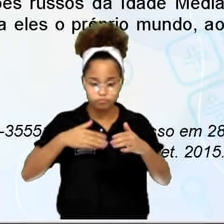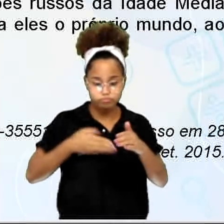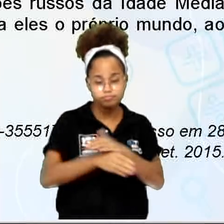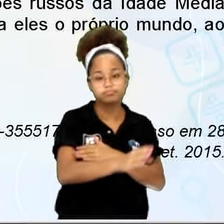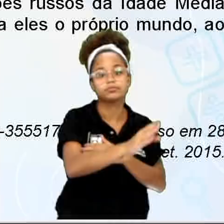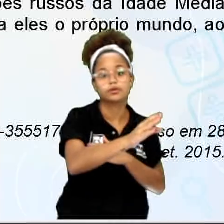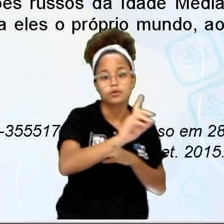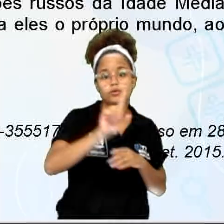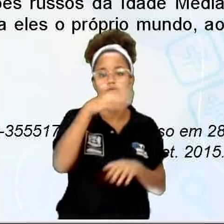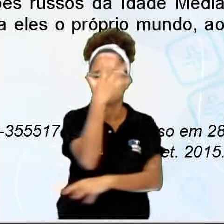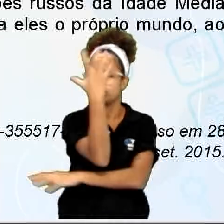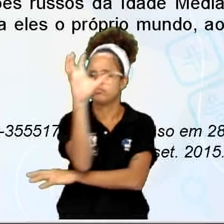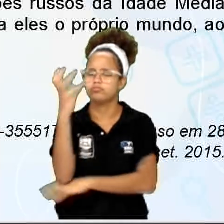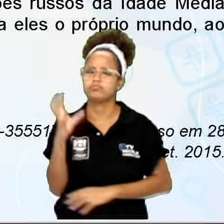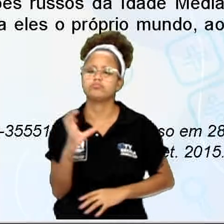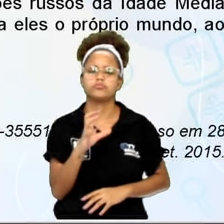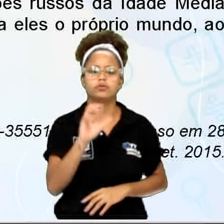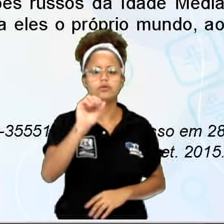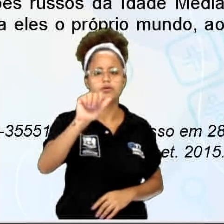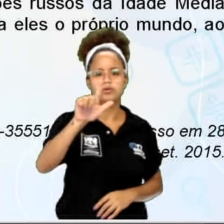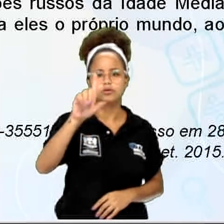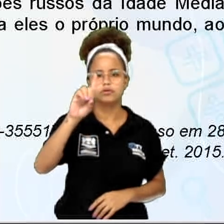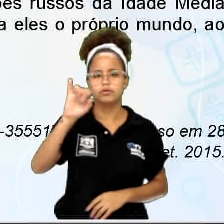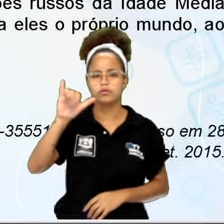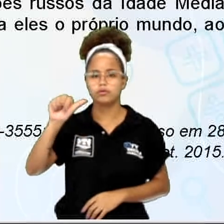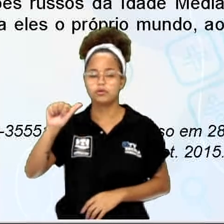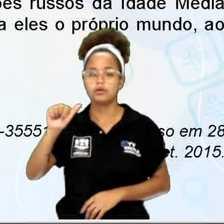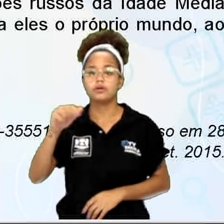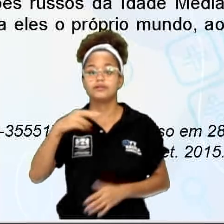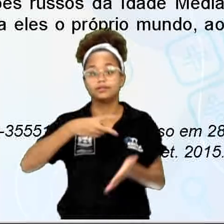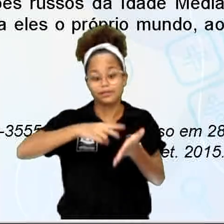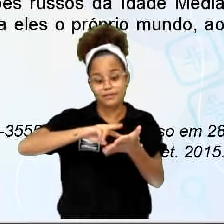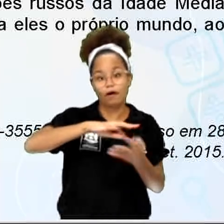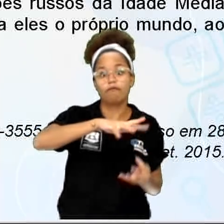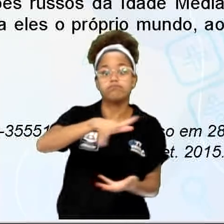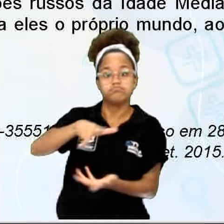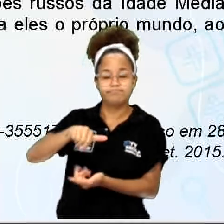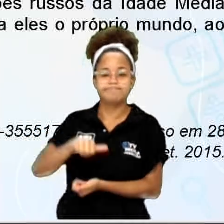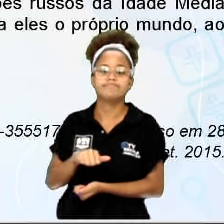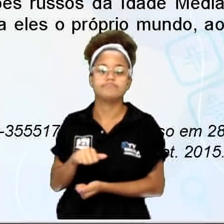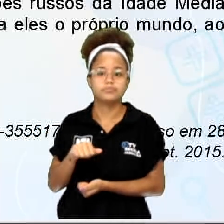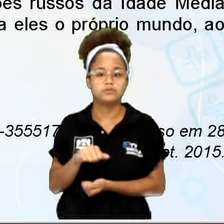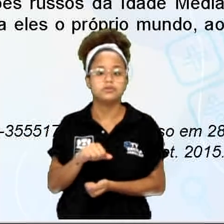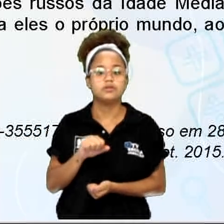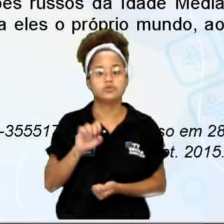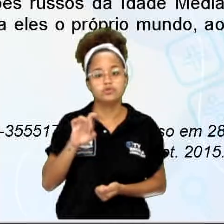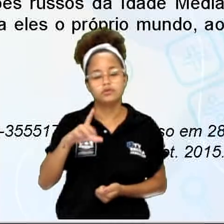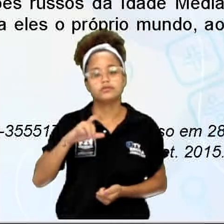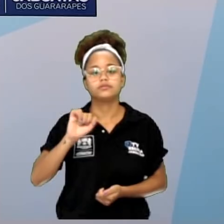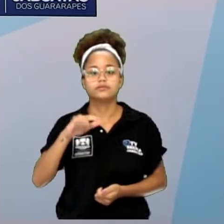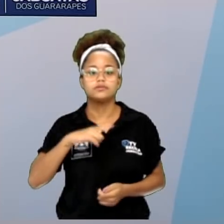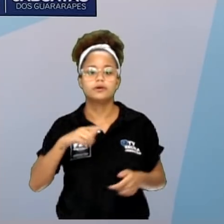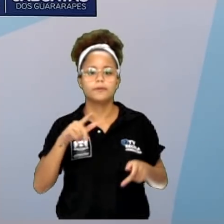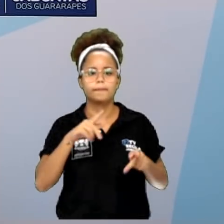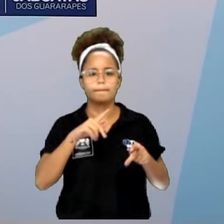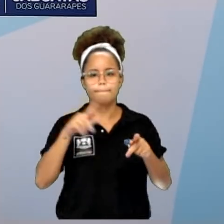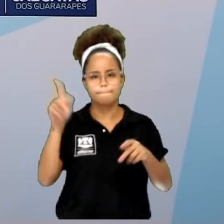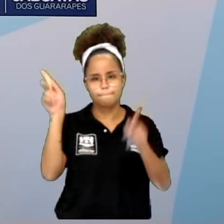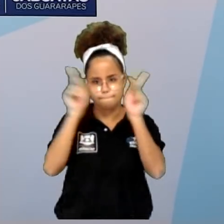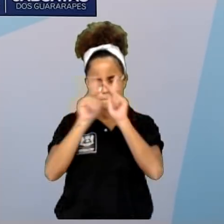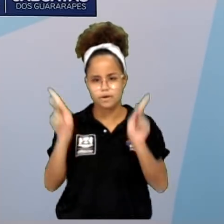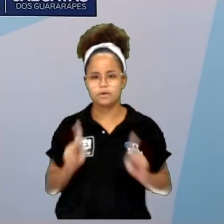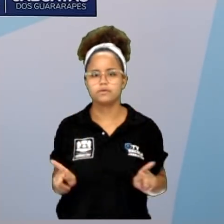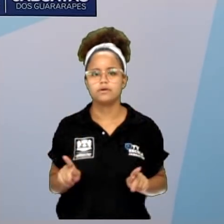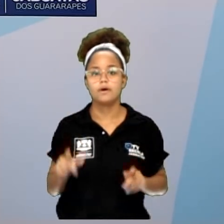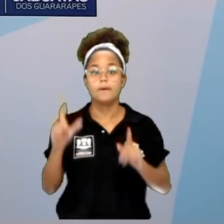guerra. A aldeia era para eles o próprio mundo, ao menos enquanto houvesse paz. Então, por isso aí que a palavra me,